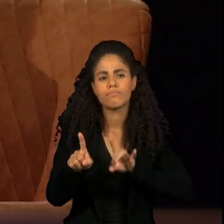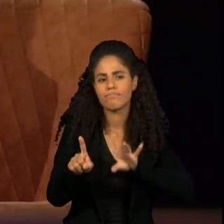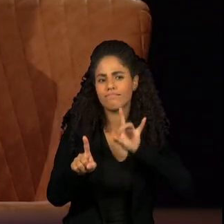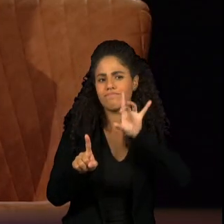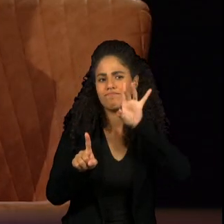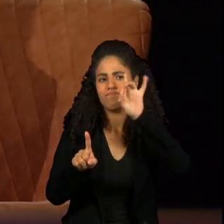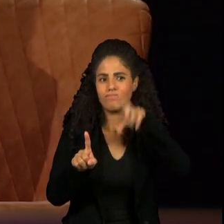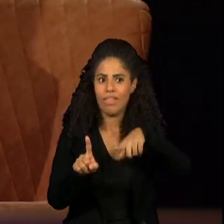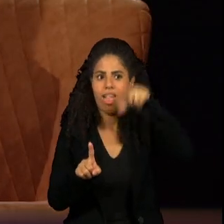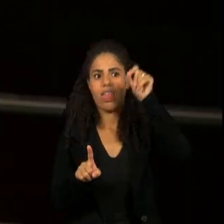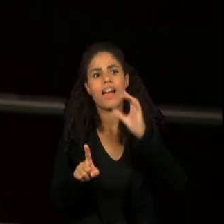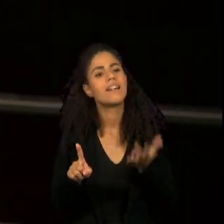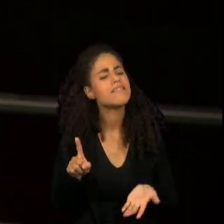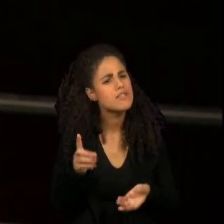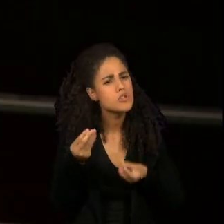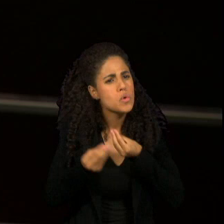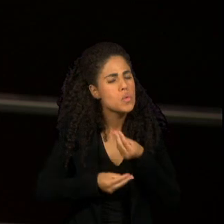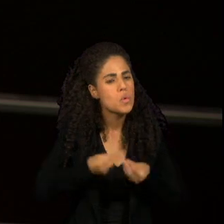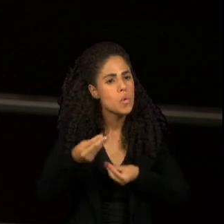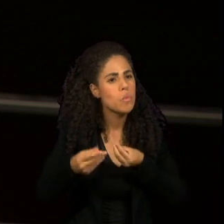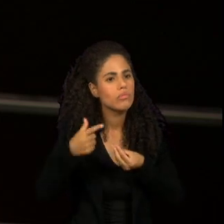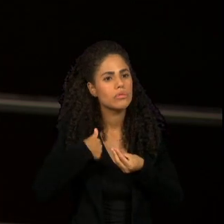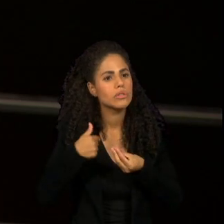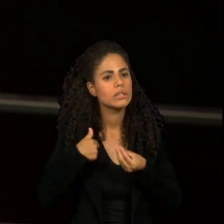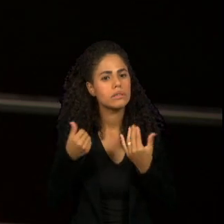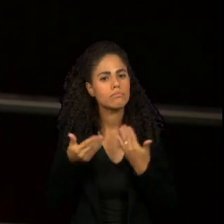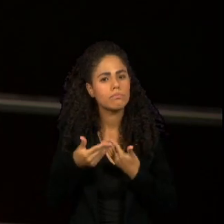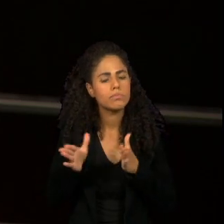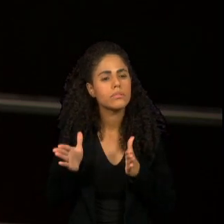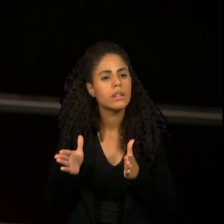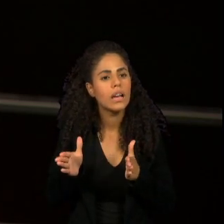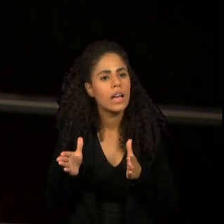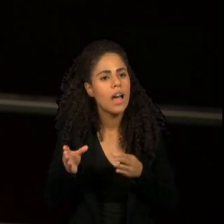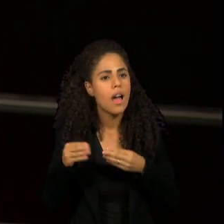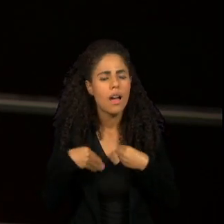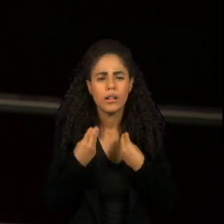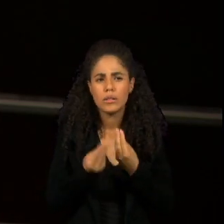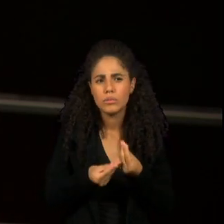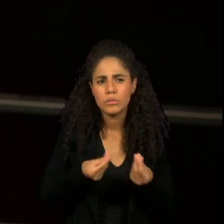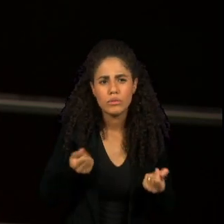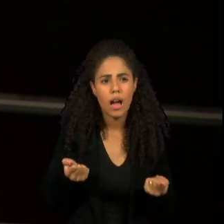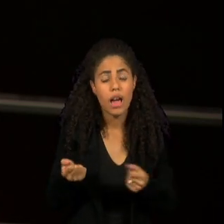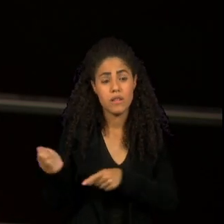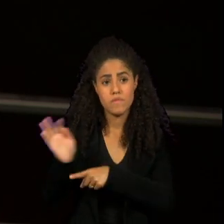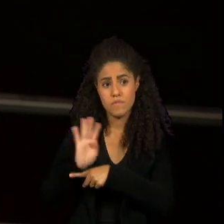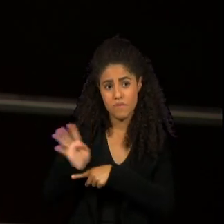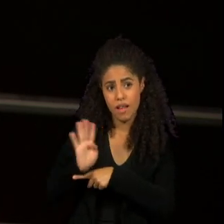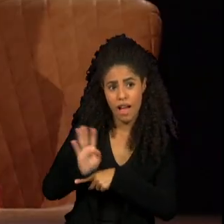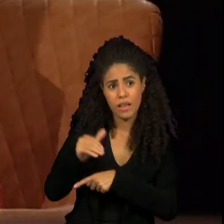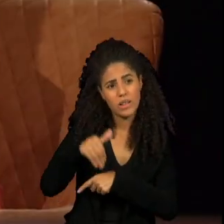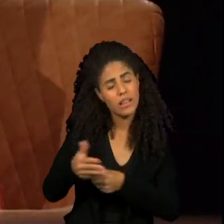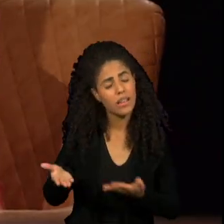Sem dúvida, né? É nesse momento que você inaugura um distanciamento brechtiano no cinema brasileiro?